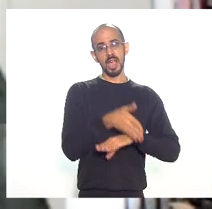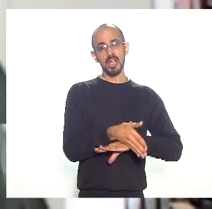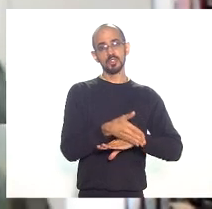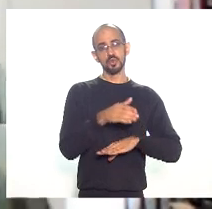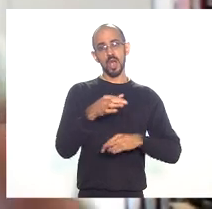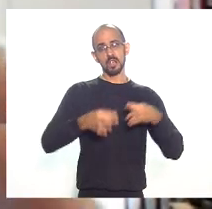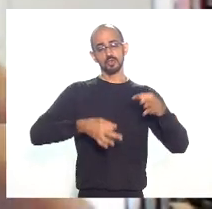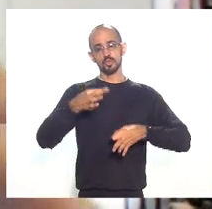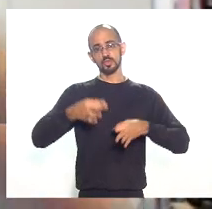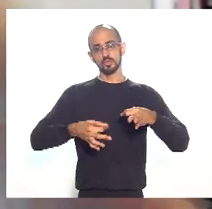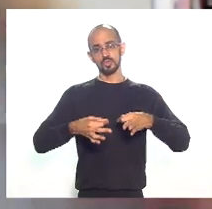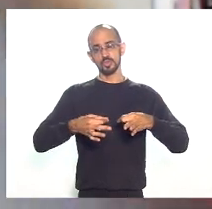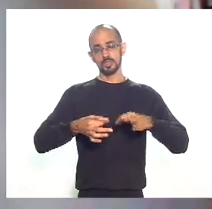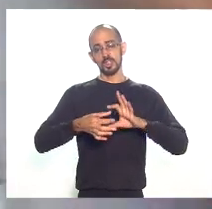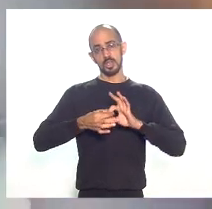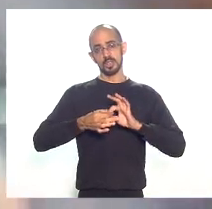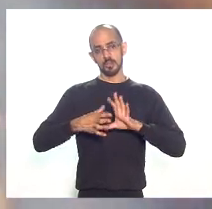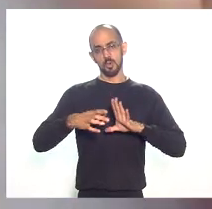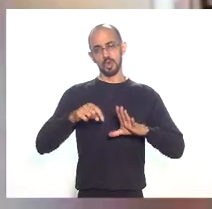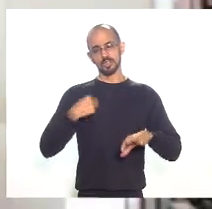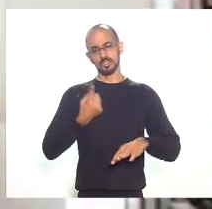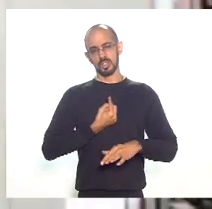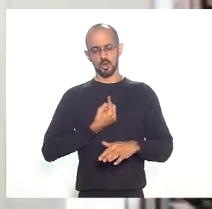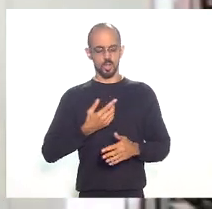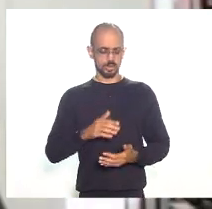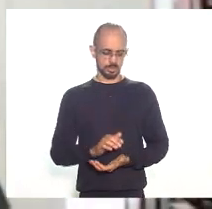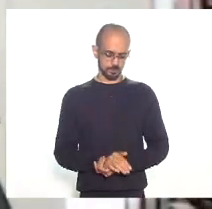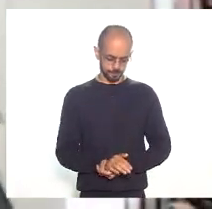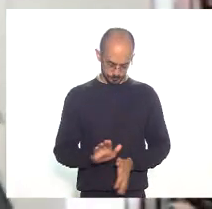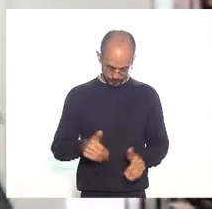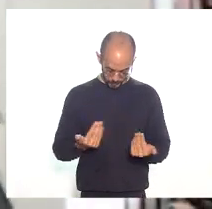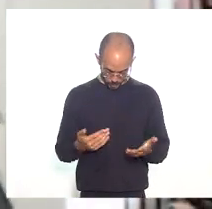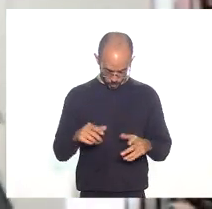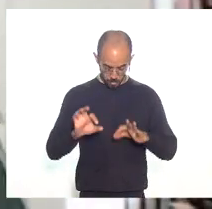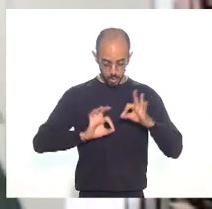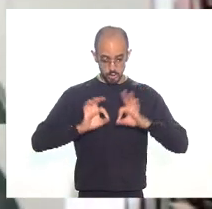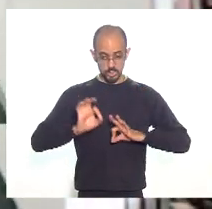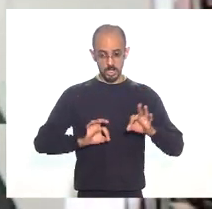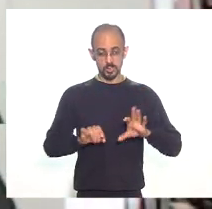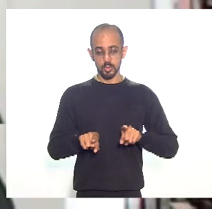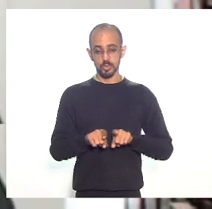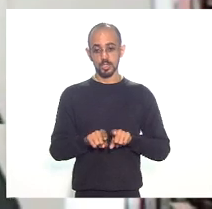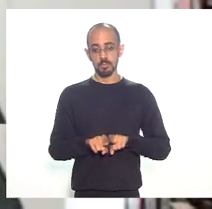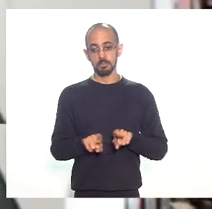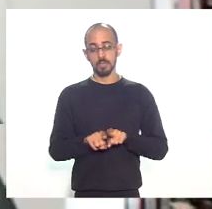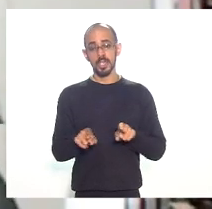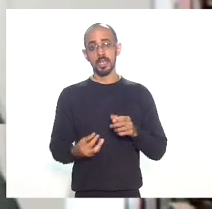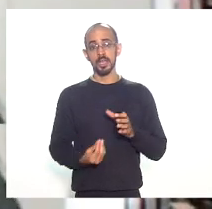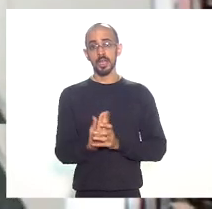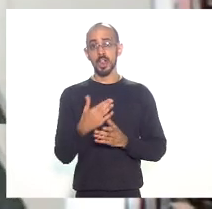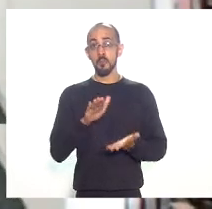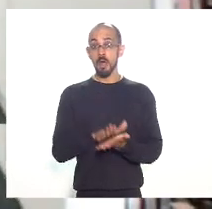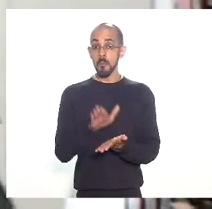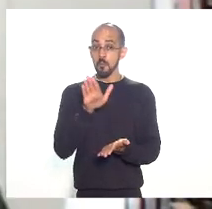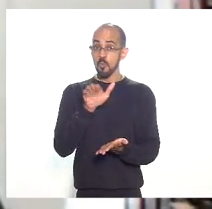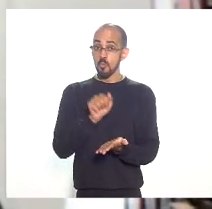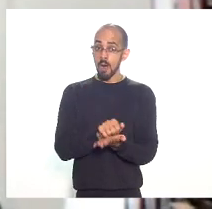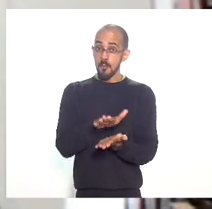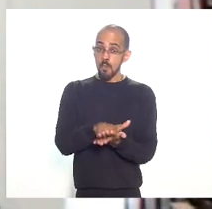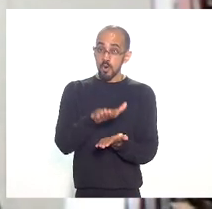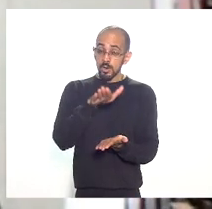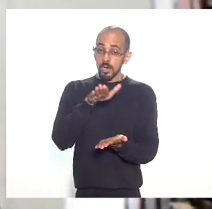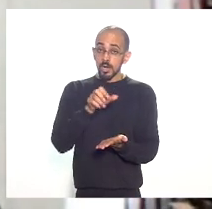limitando a nossa democracia. E aí o projeto ainda cria uma multa para quem